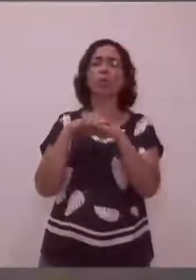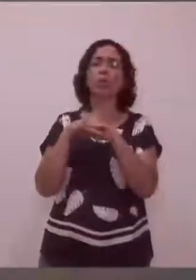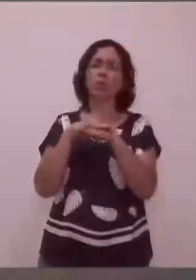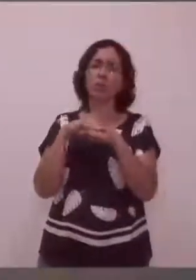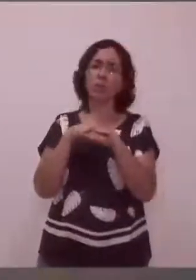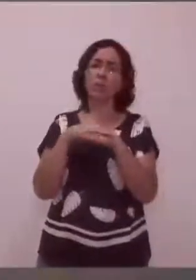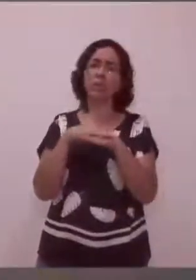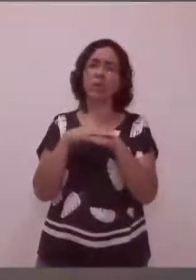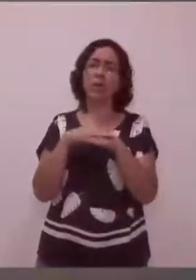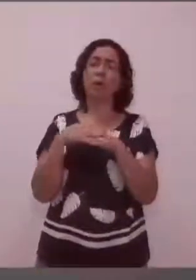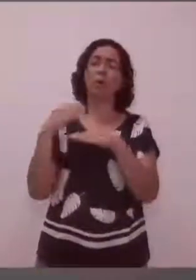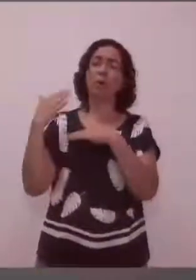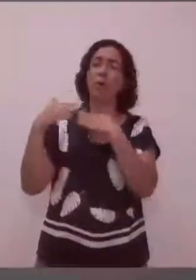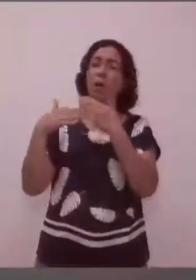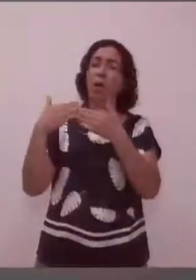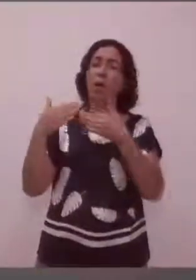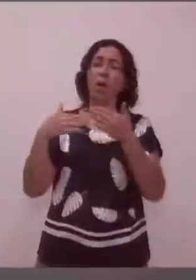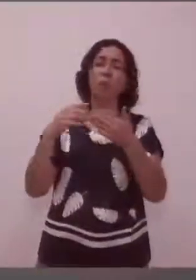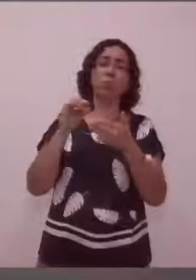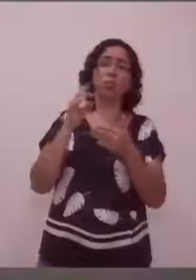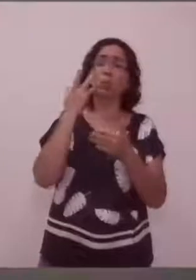O que vem de lá para cá, eu não sei.